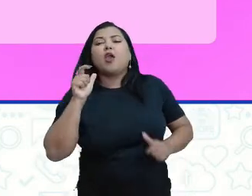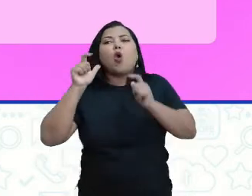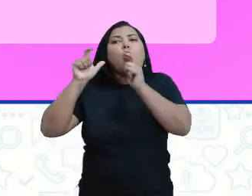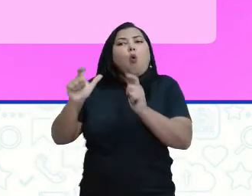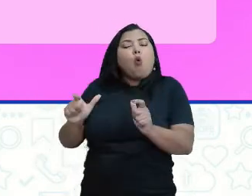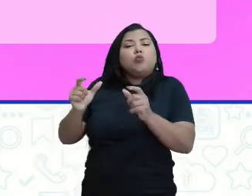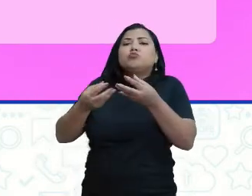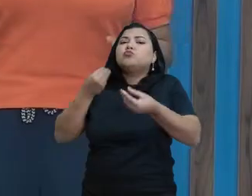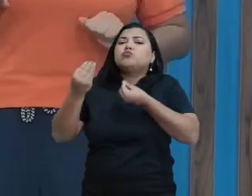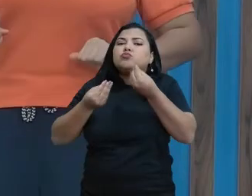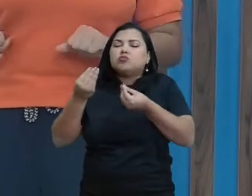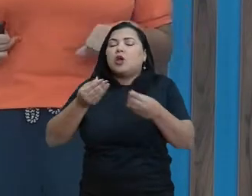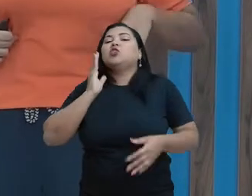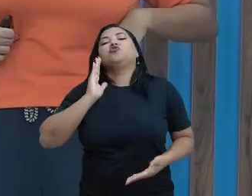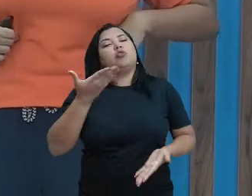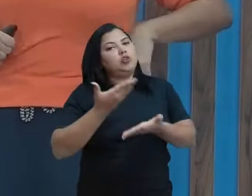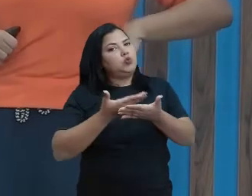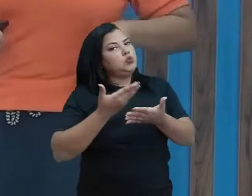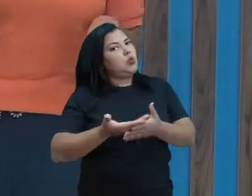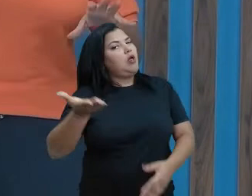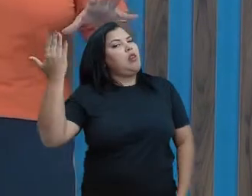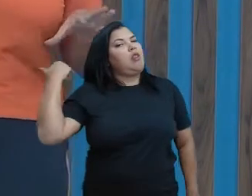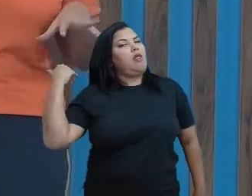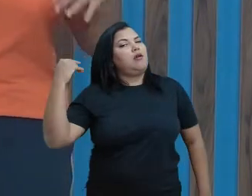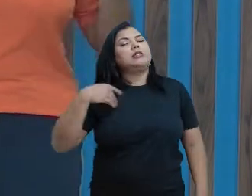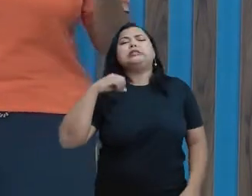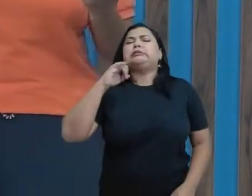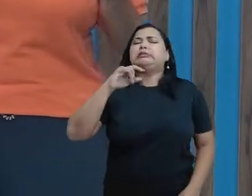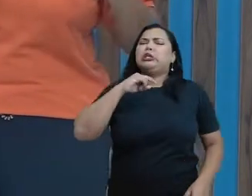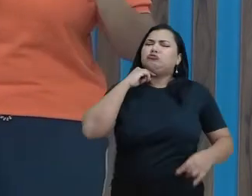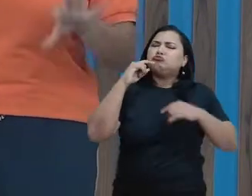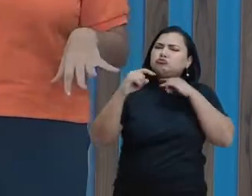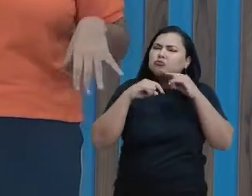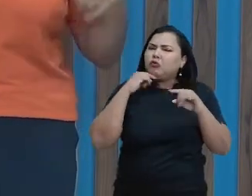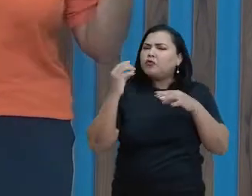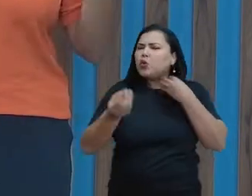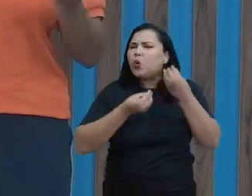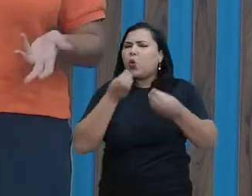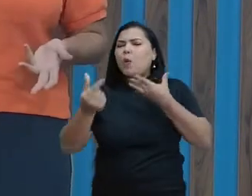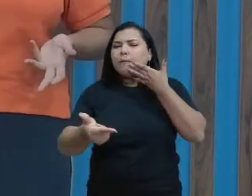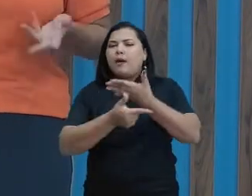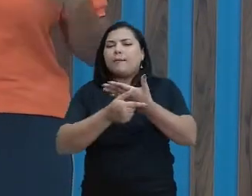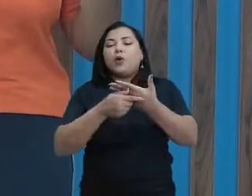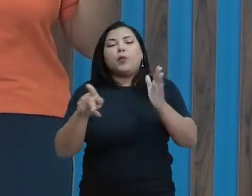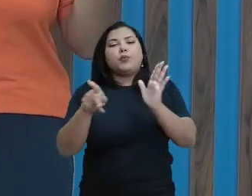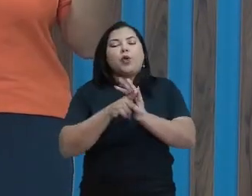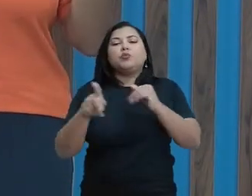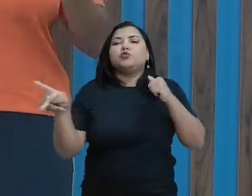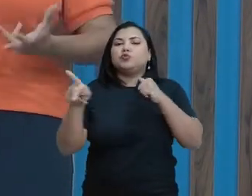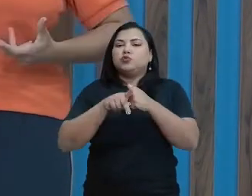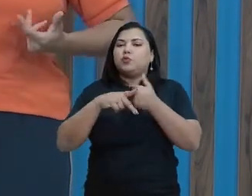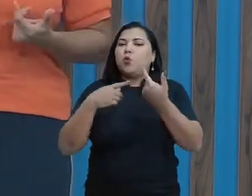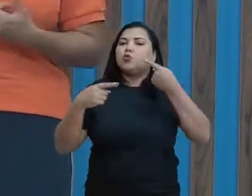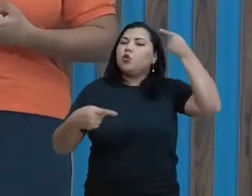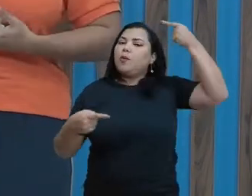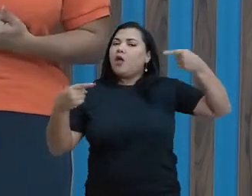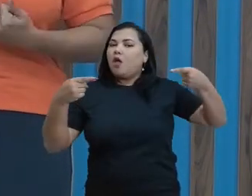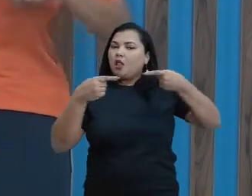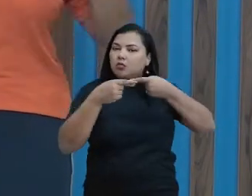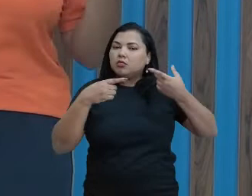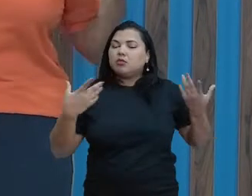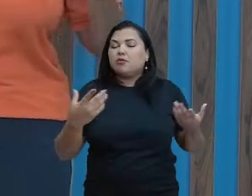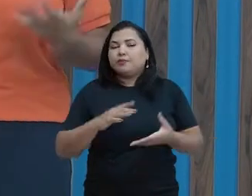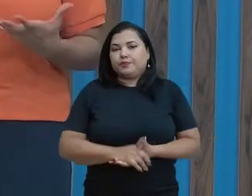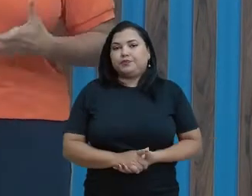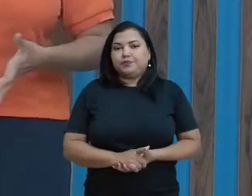tudo isso a gente já viu aula passada. Então, se ficou alguma dúvida sobre realmente a função dos pronomes relativos,